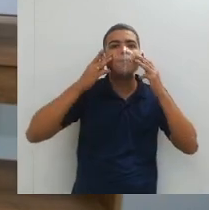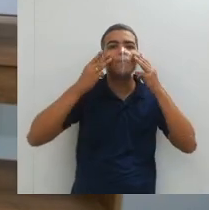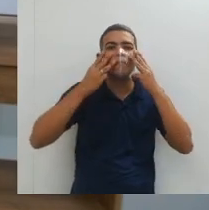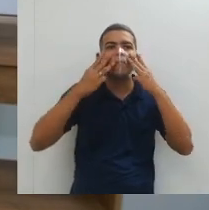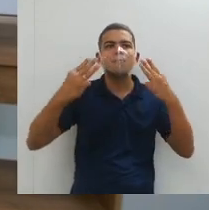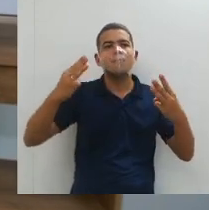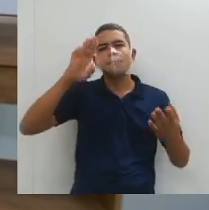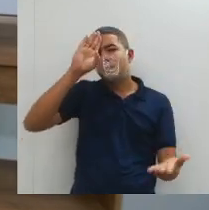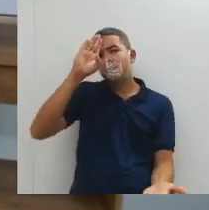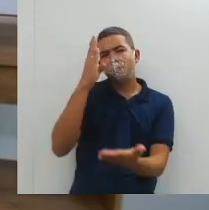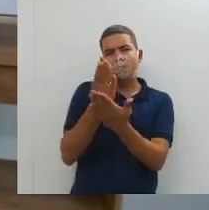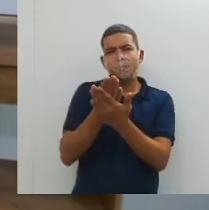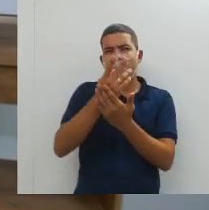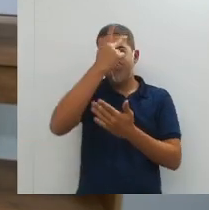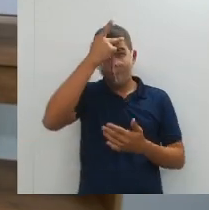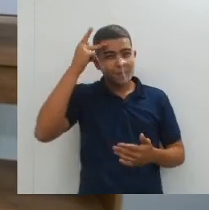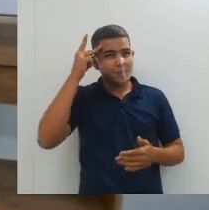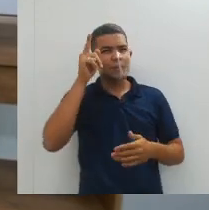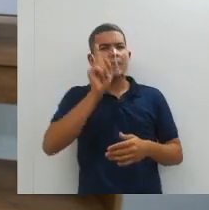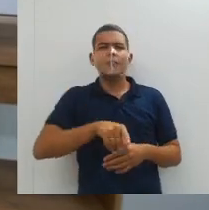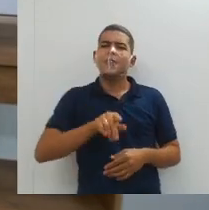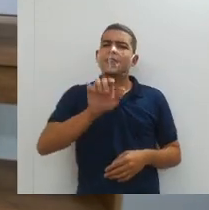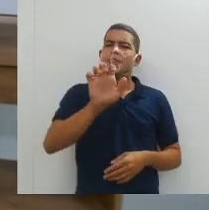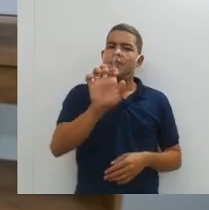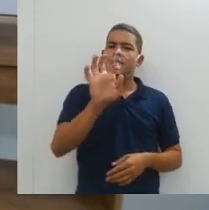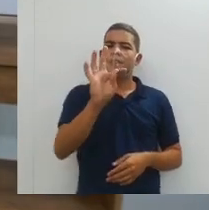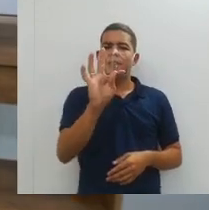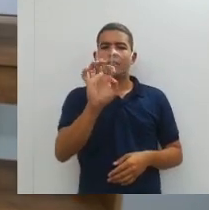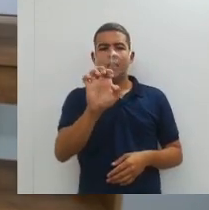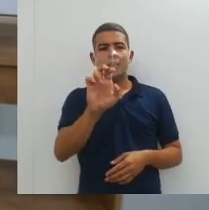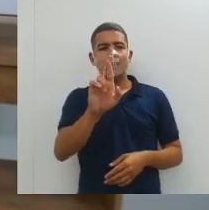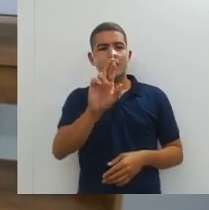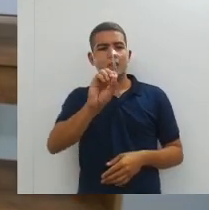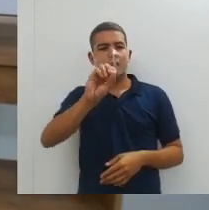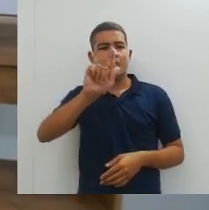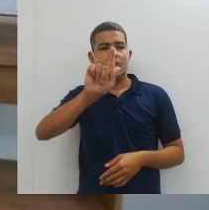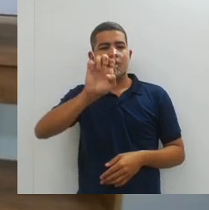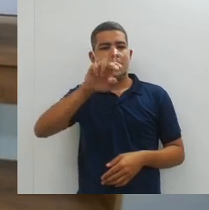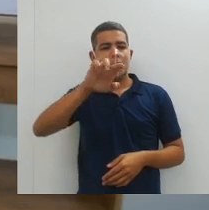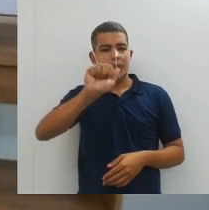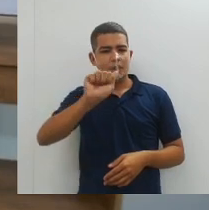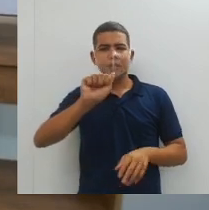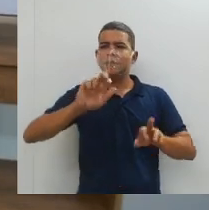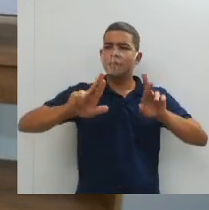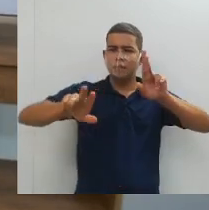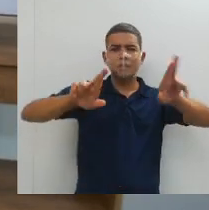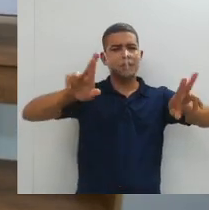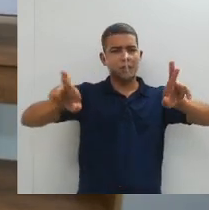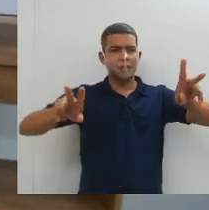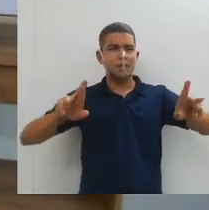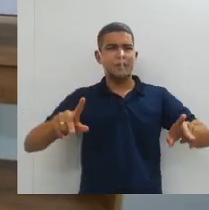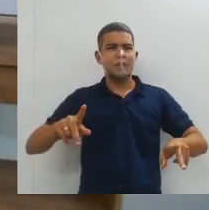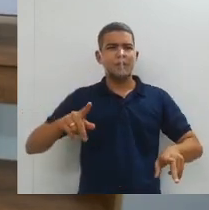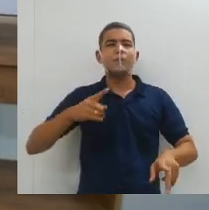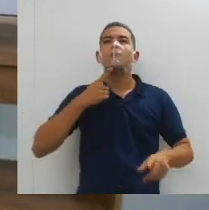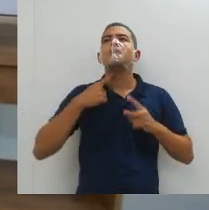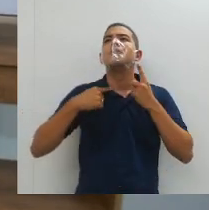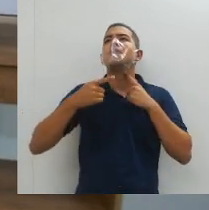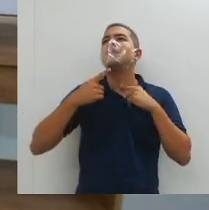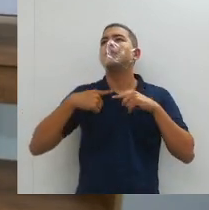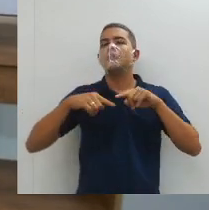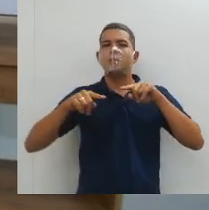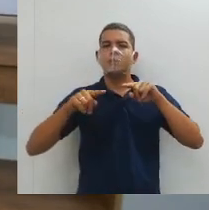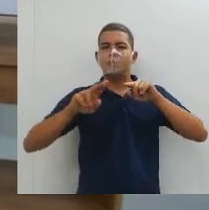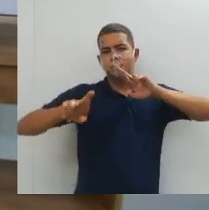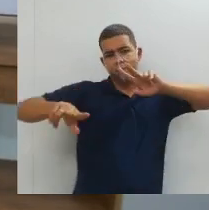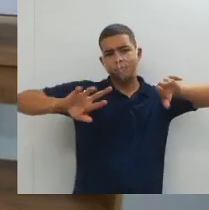são heterogêneas, as pessoas são diferentes. Se elas são diferentes, elas têm interesses próprios, tá certo? E